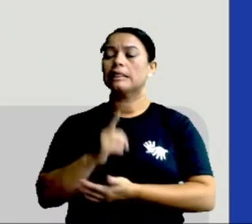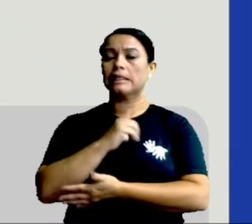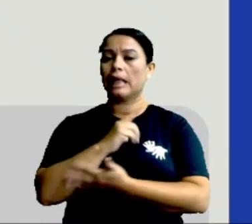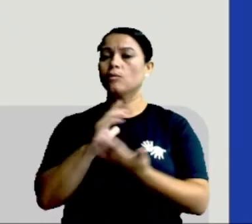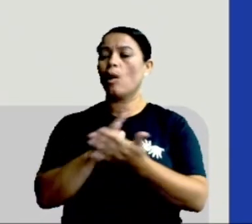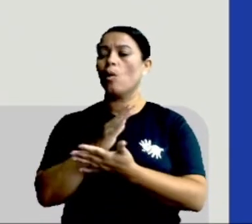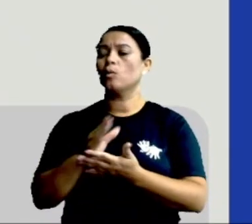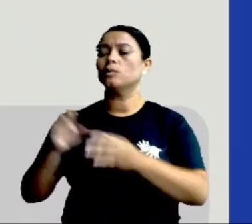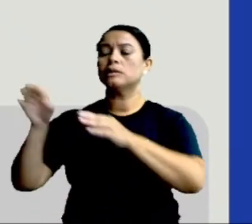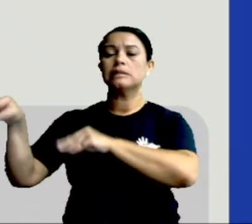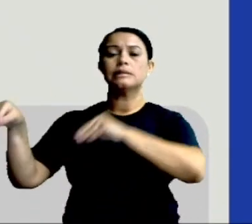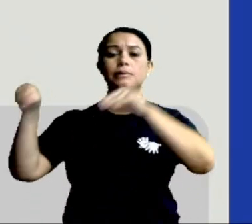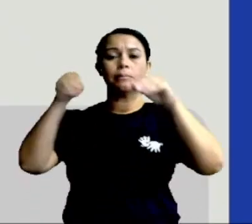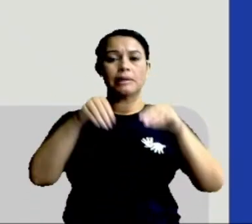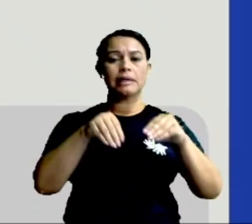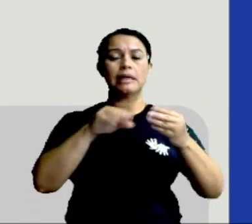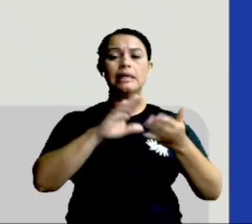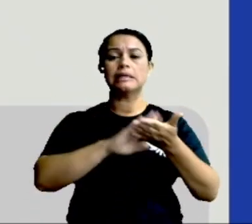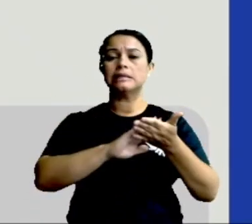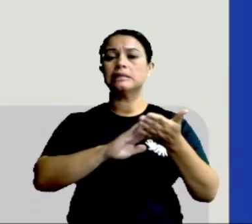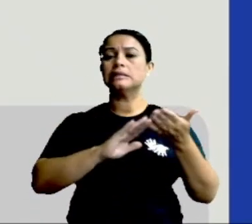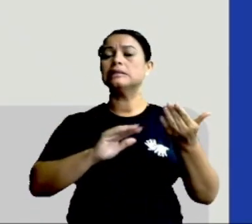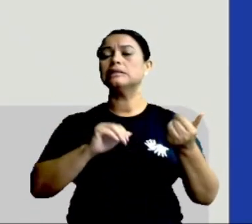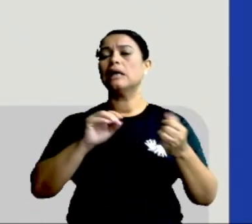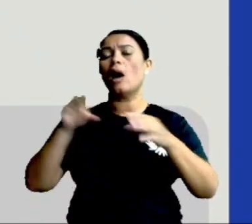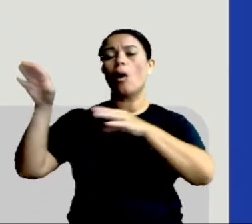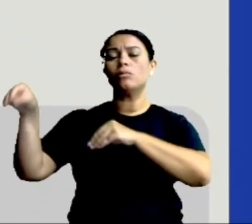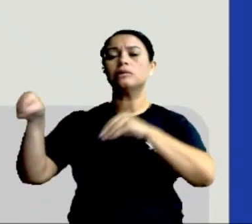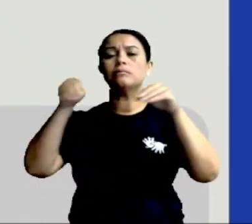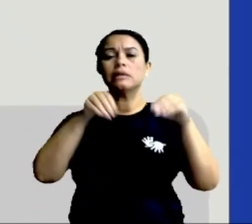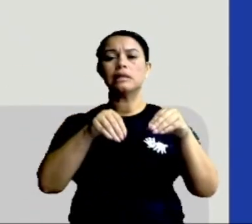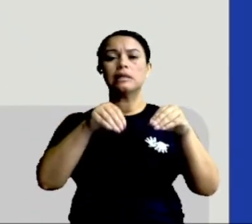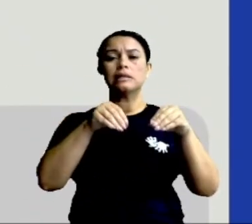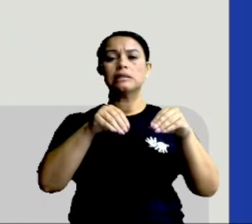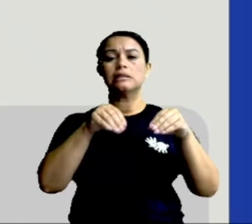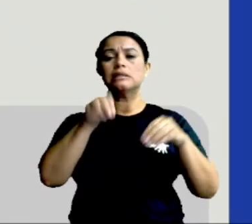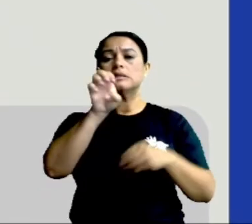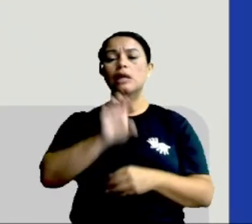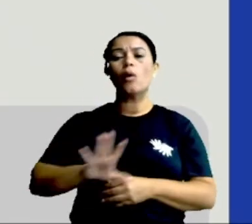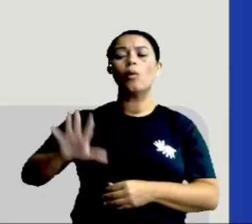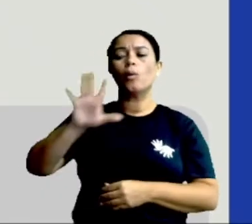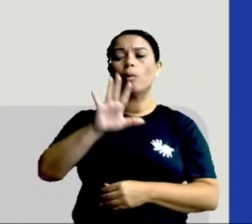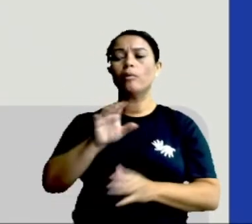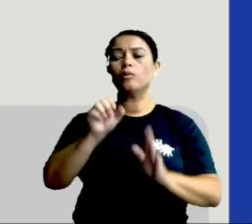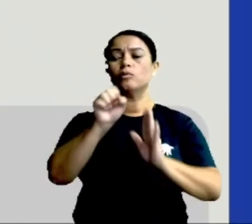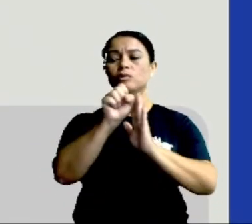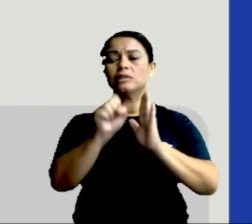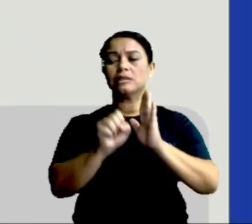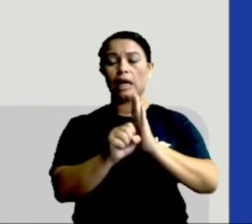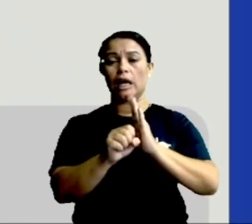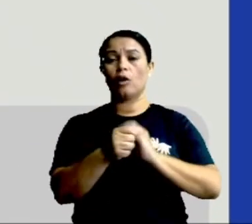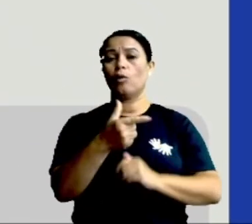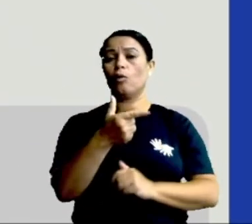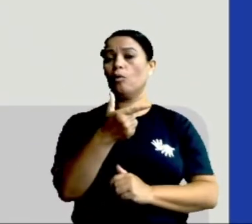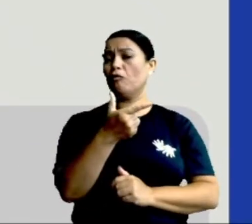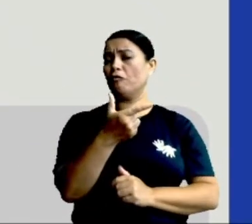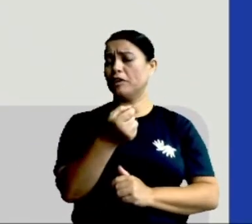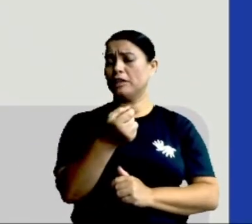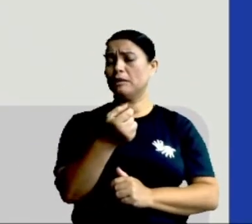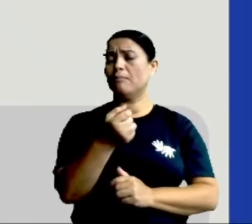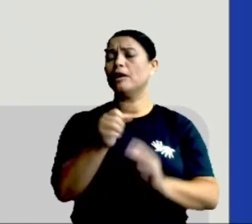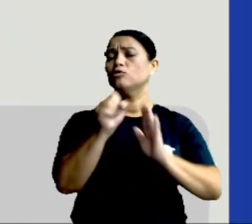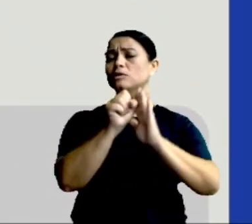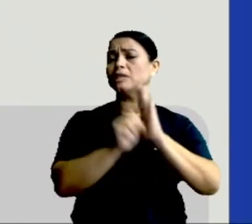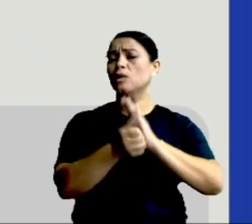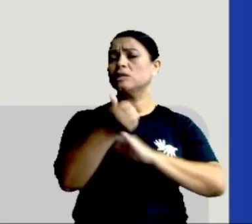Imigrantes europeus no Brasil nos séculos XIX e século XX. Durante o século XIX, após a